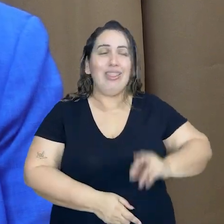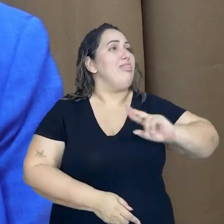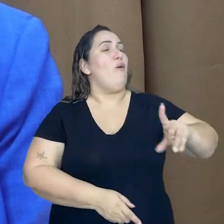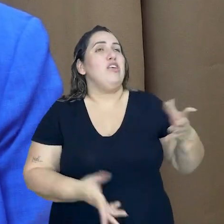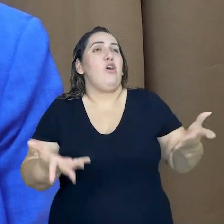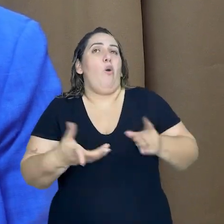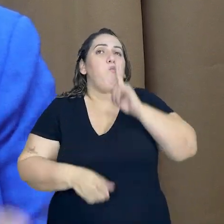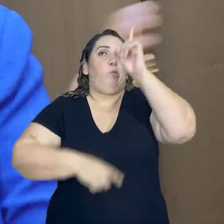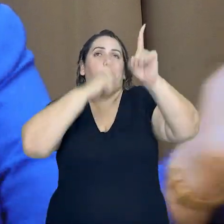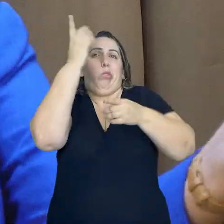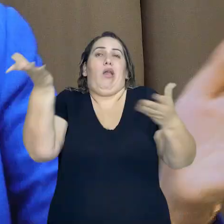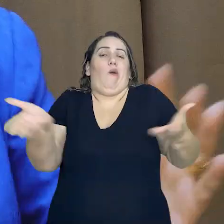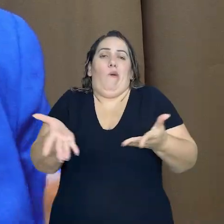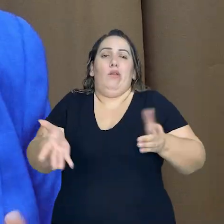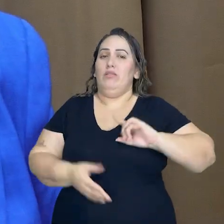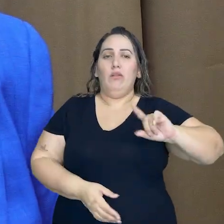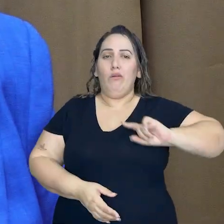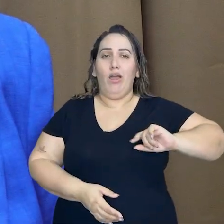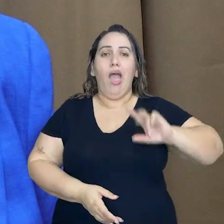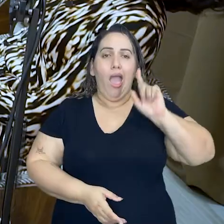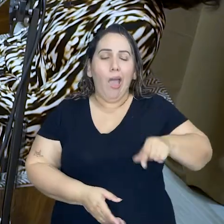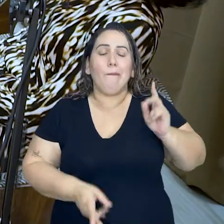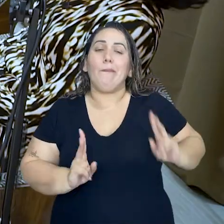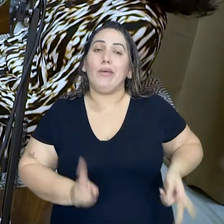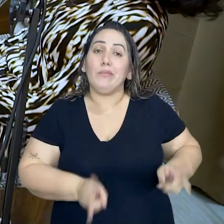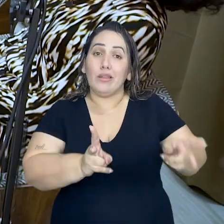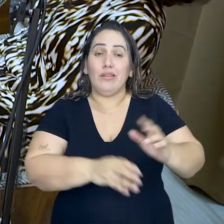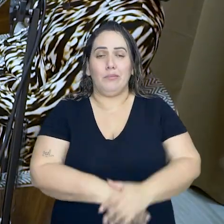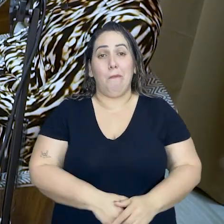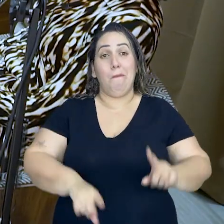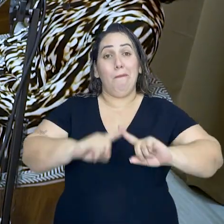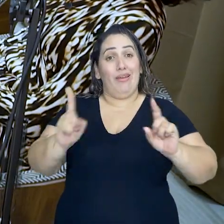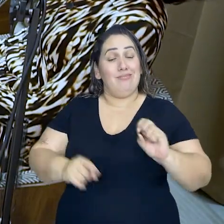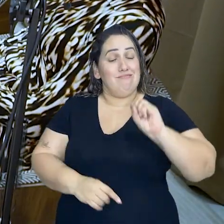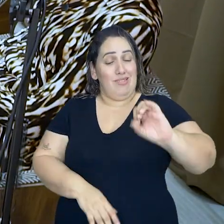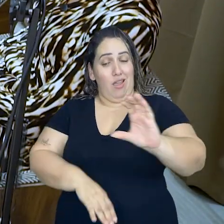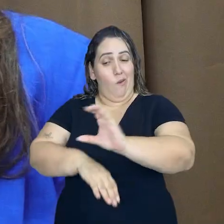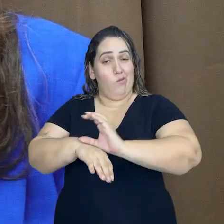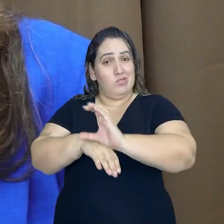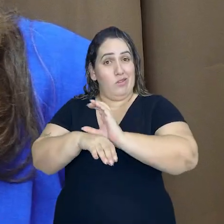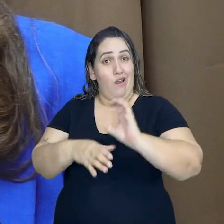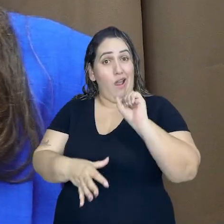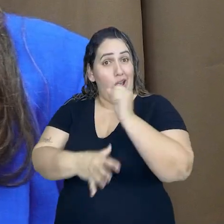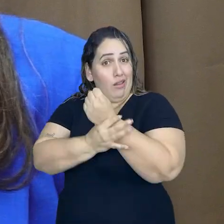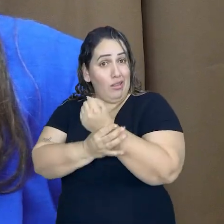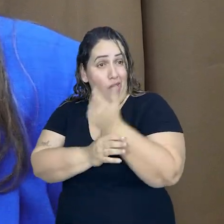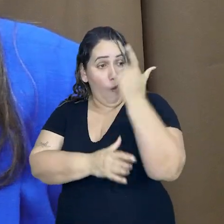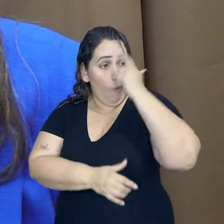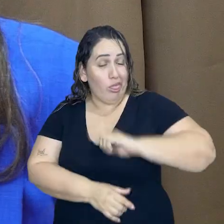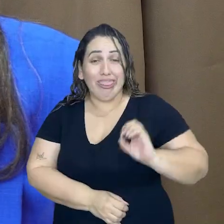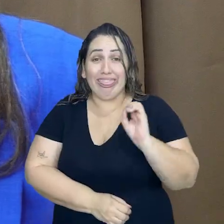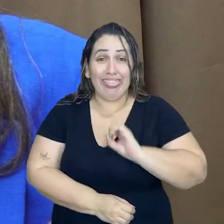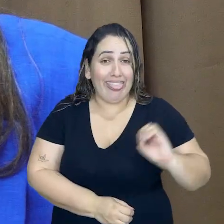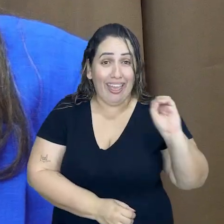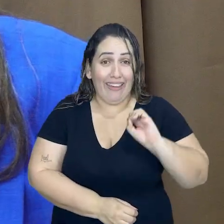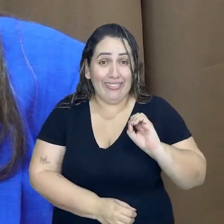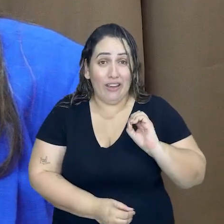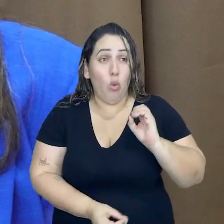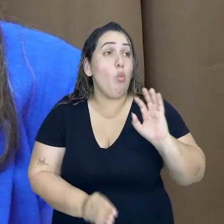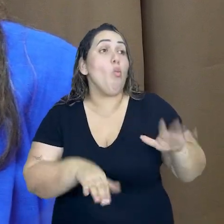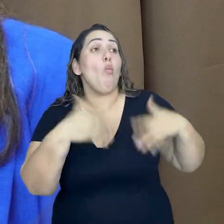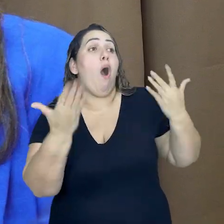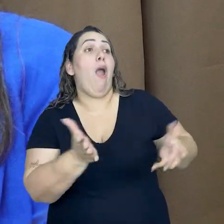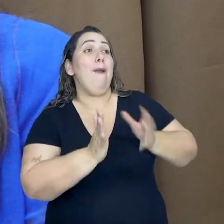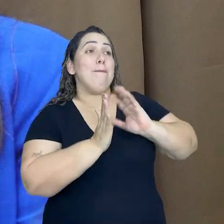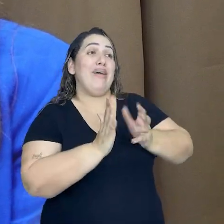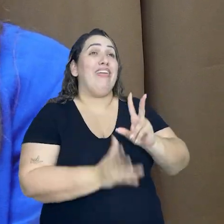quisesse desvirtuar a natureza, ele teria aplicado os recursos. Exato. Não é verdade? Exatamente. Então, assim, é uma tristeza, né? Porque a gente vê